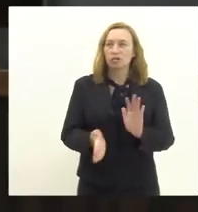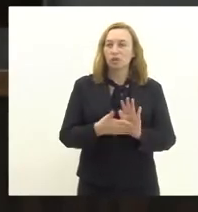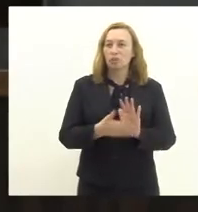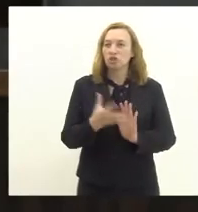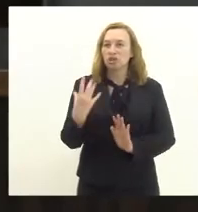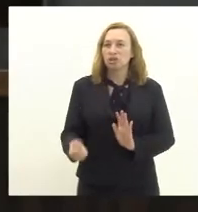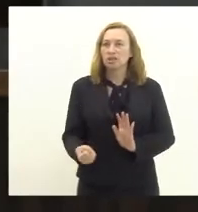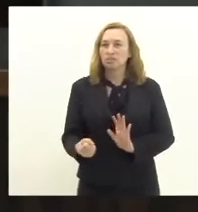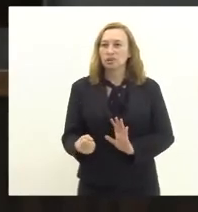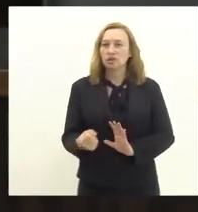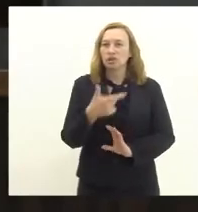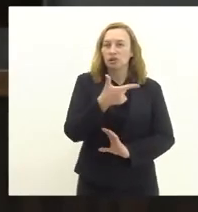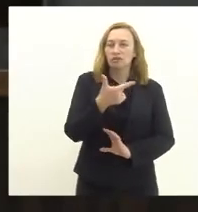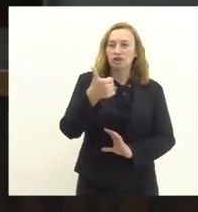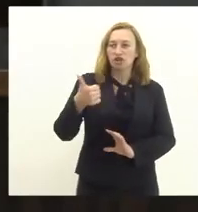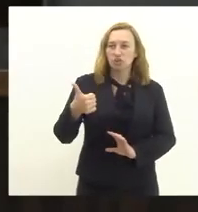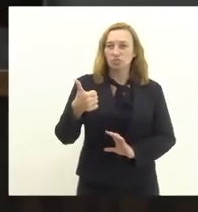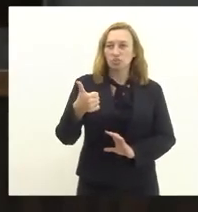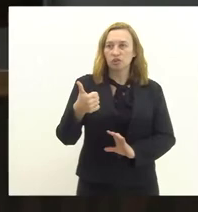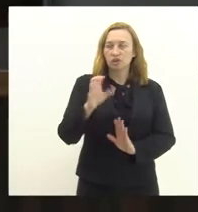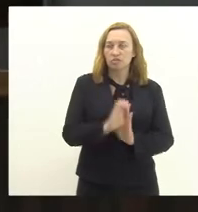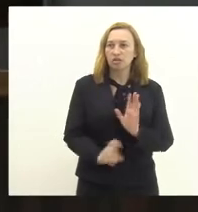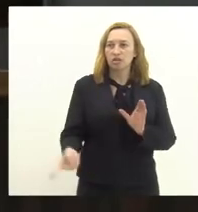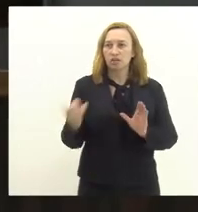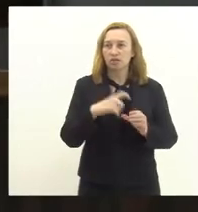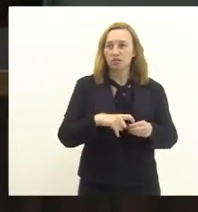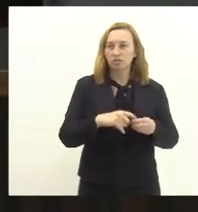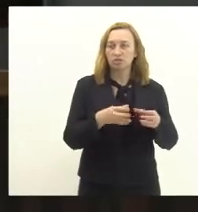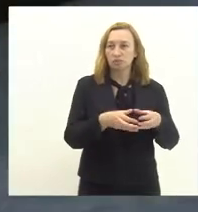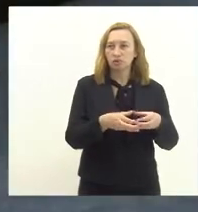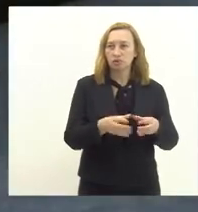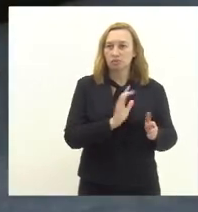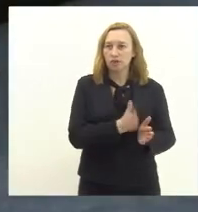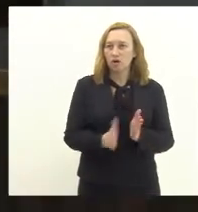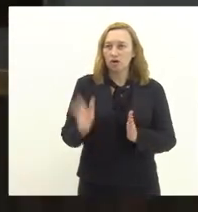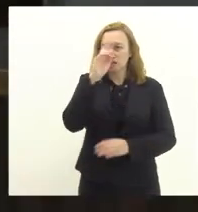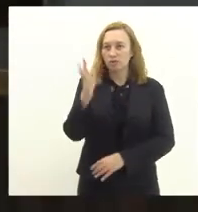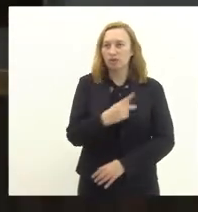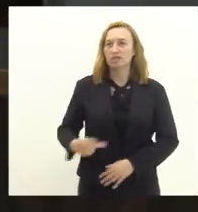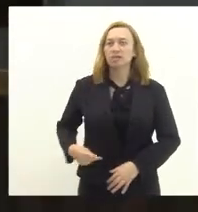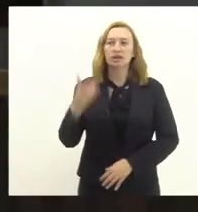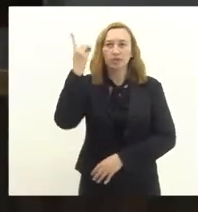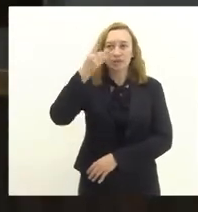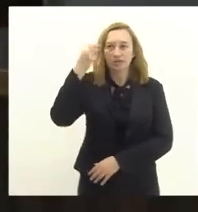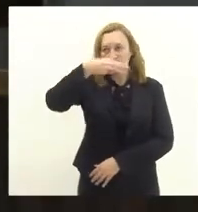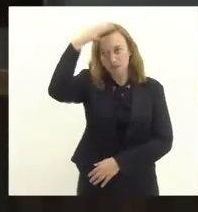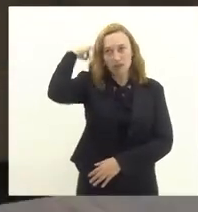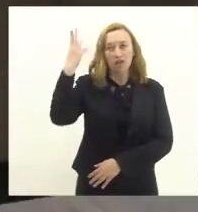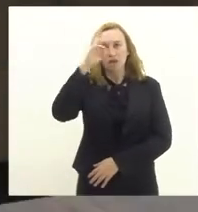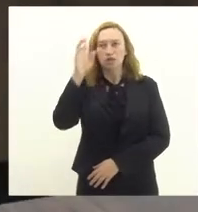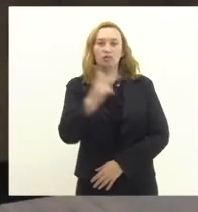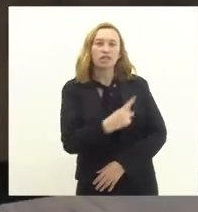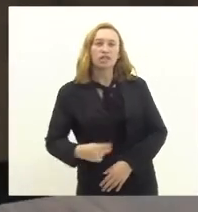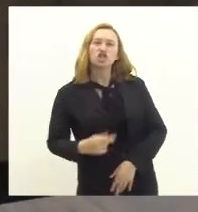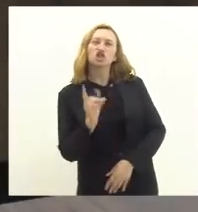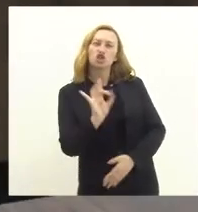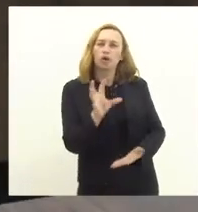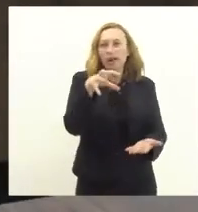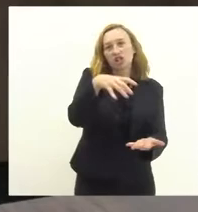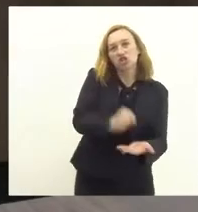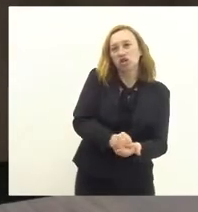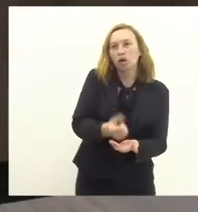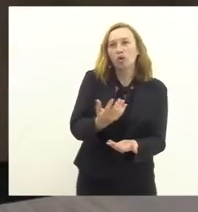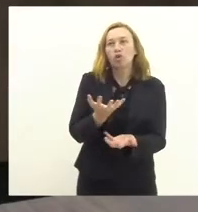proposta recebeu 21 emendas e retorna às comissões. Pela ordem, presidente. Pela ordem, deputado Márcio Pacheco. Senhor presidente, só fazer um registro. Queria